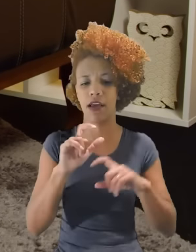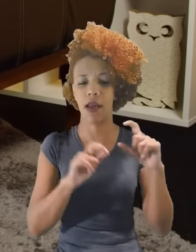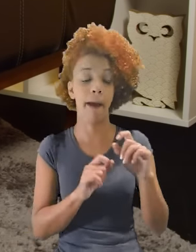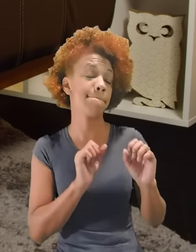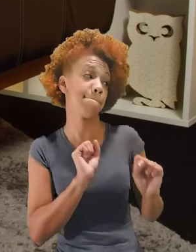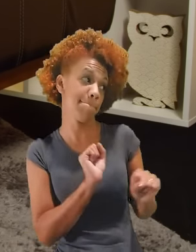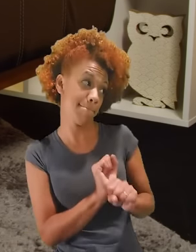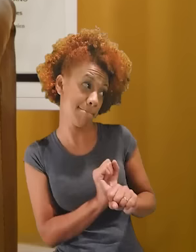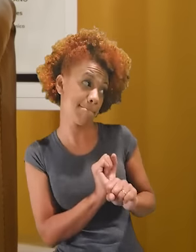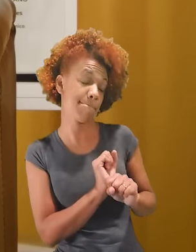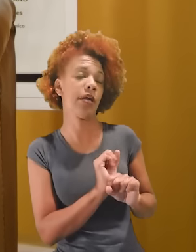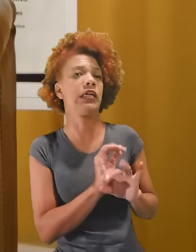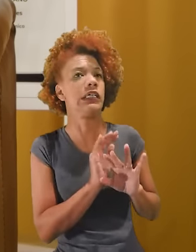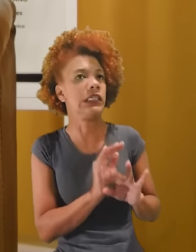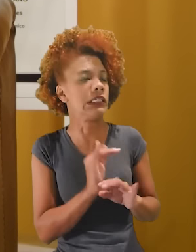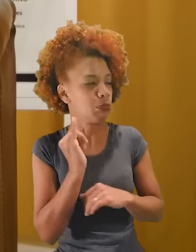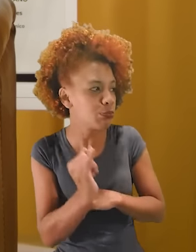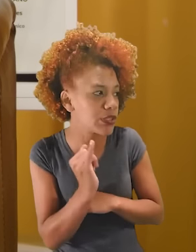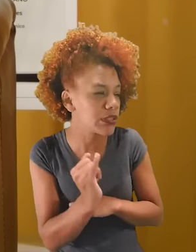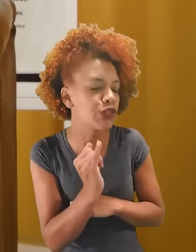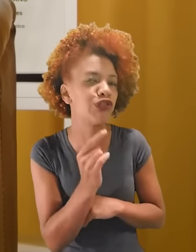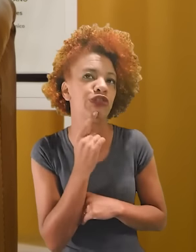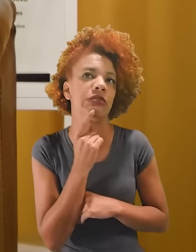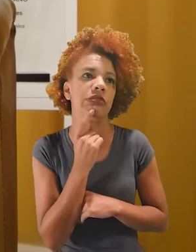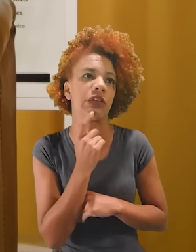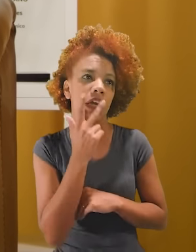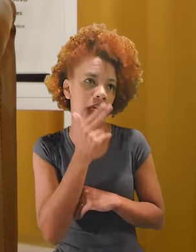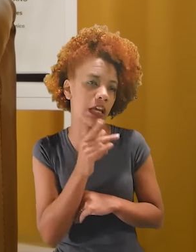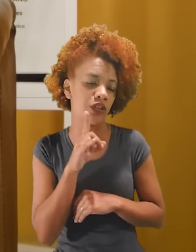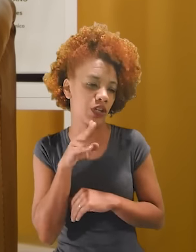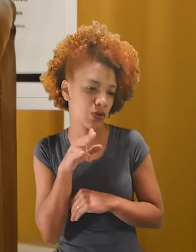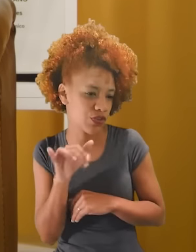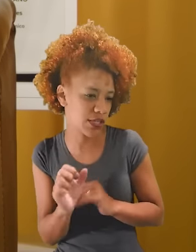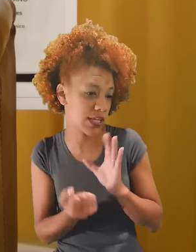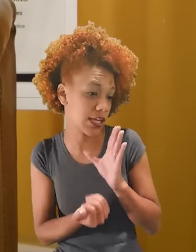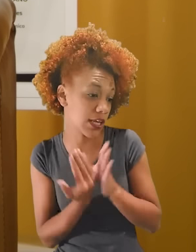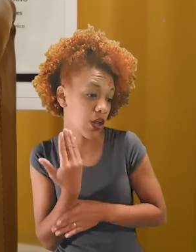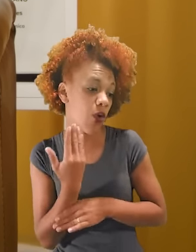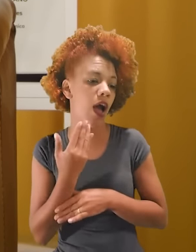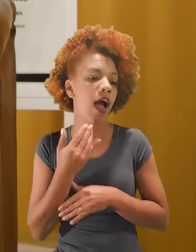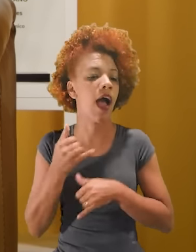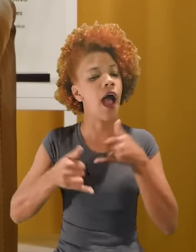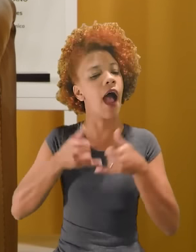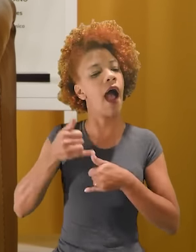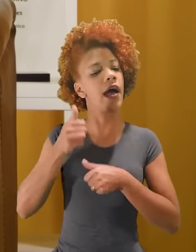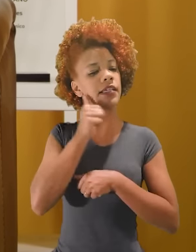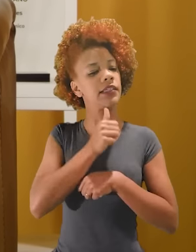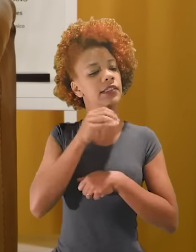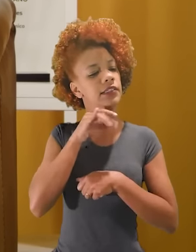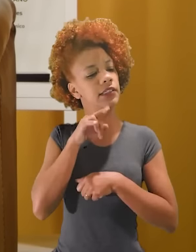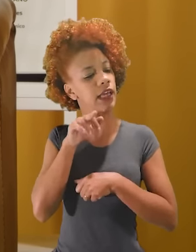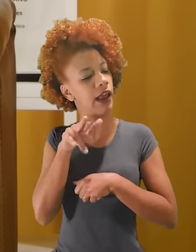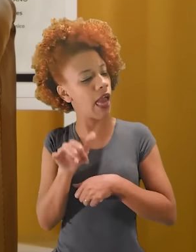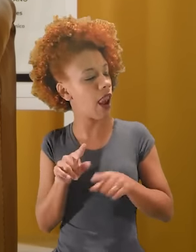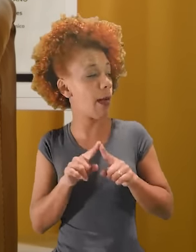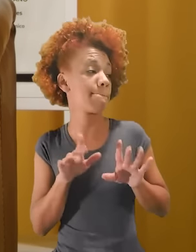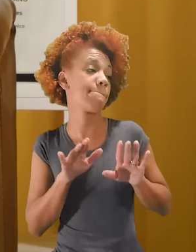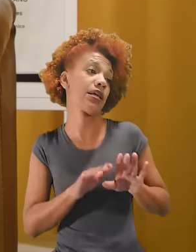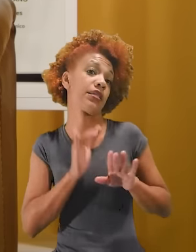Isso aqui que é importante. Que muita gente acha que foi o Disney que criou a Cinderela. Mas na verdade são contos,